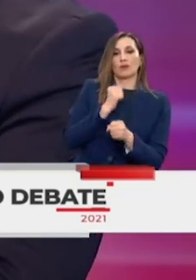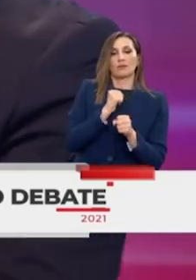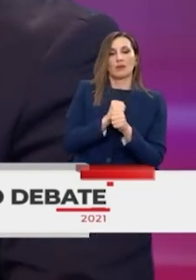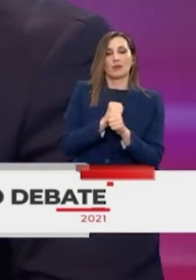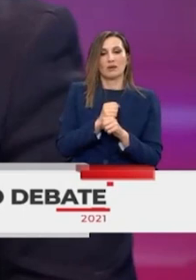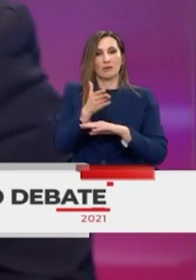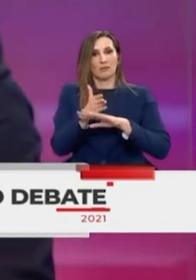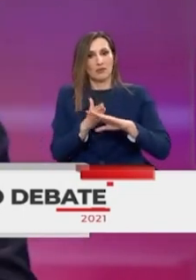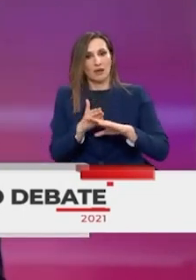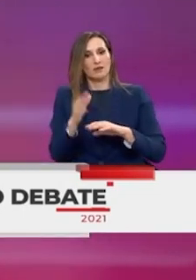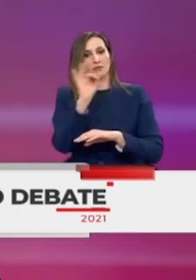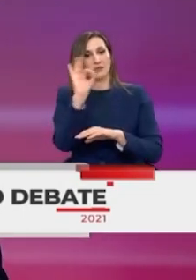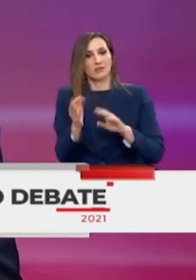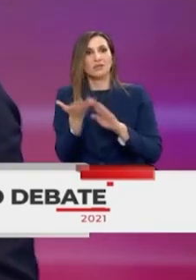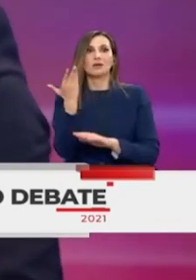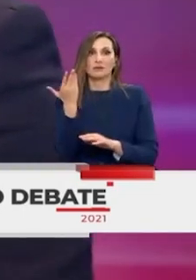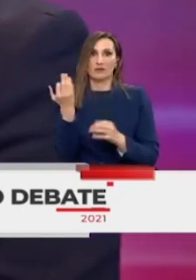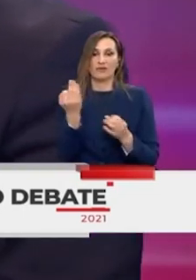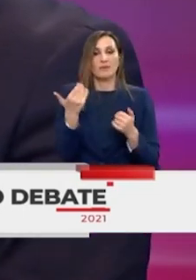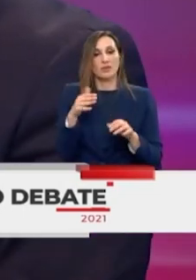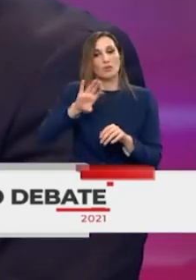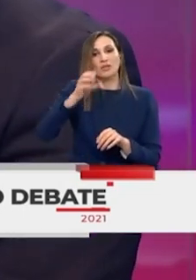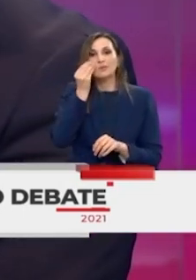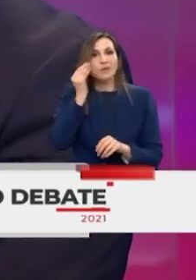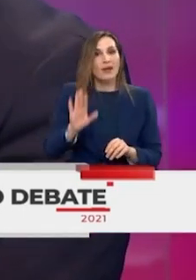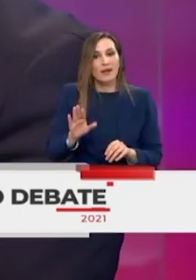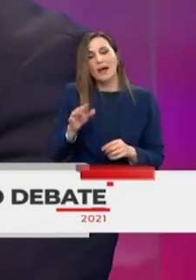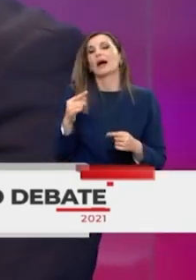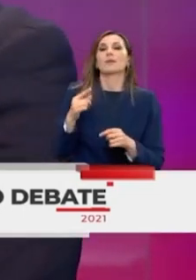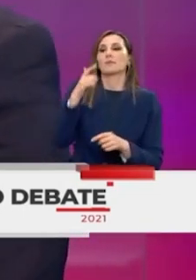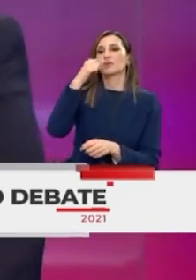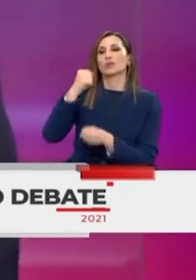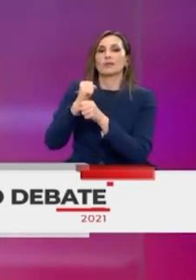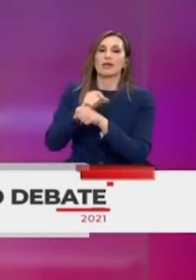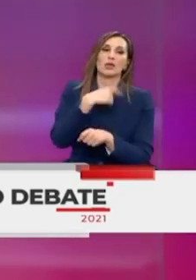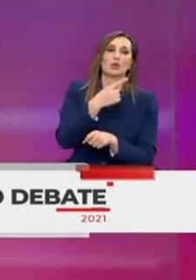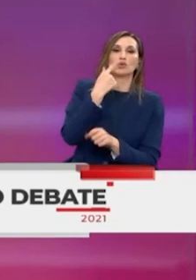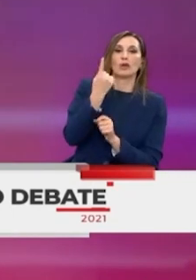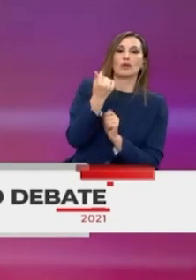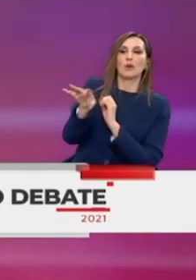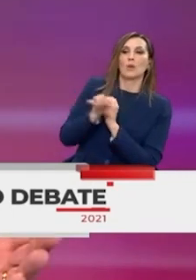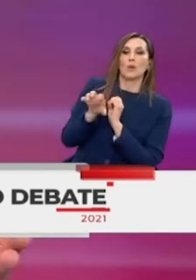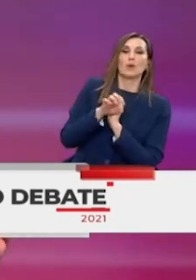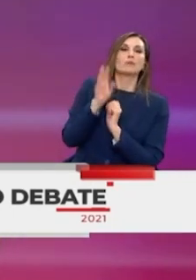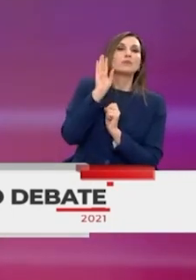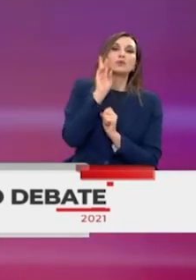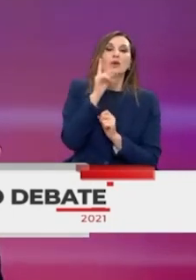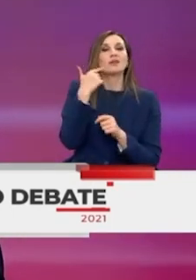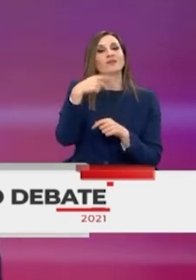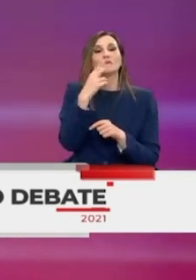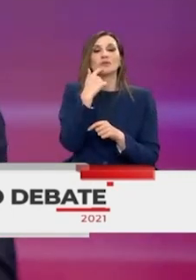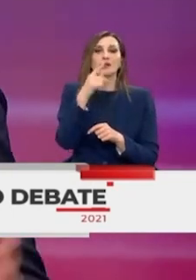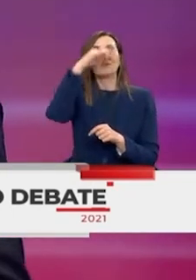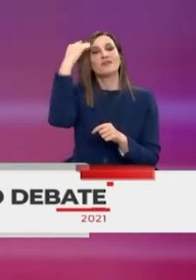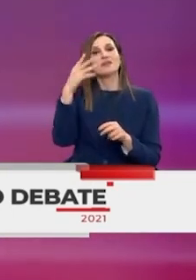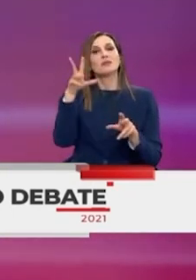Metade é uma larga porcentagem. Bom, pois, mas neste país é o que temos. Há uma parte que trabalha e há os que vivem à conta do trabalho dos outros. Eu sei que isto é duro de ouvir em televisão, mas é